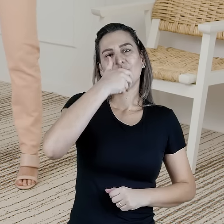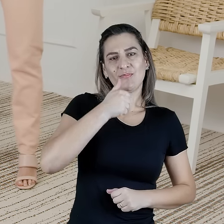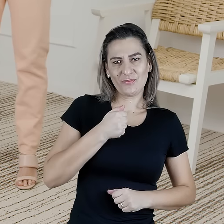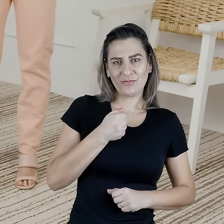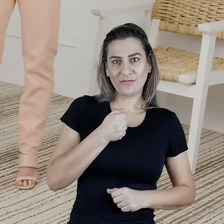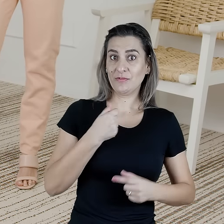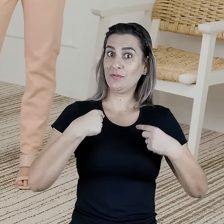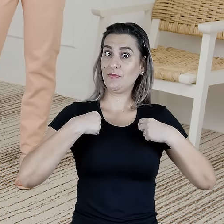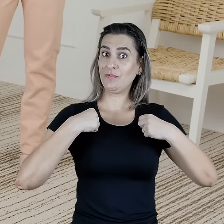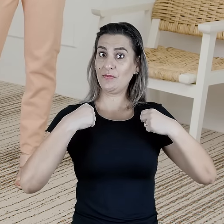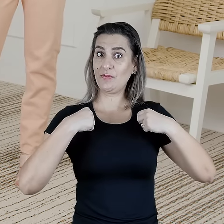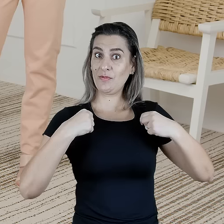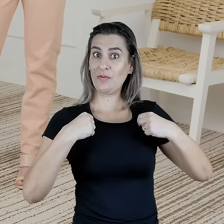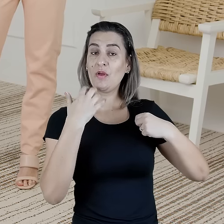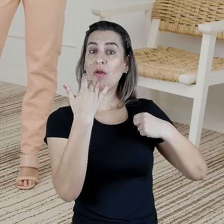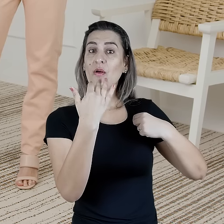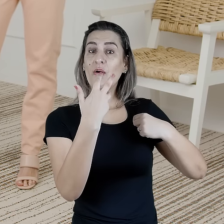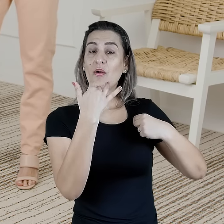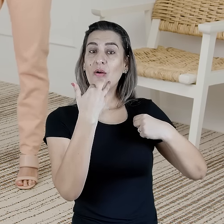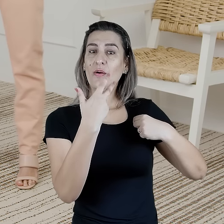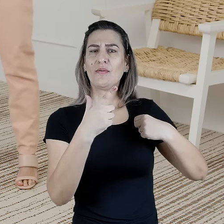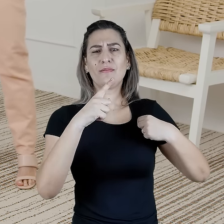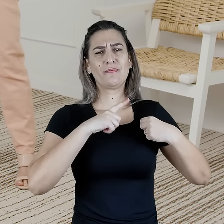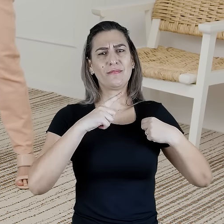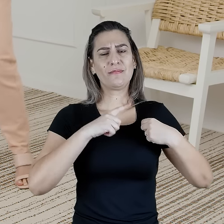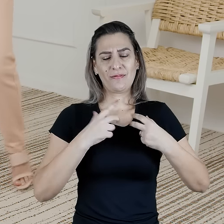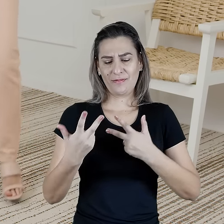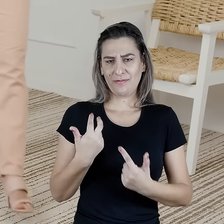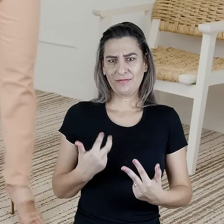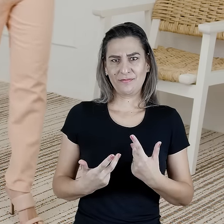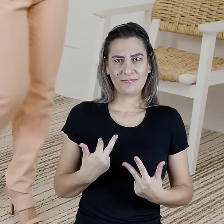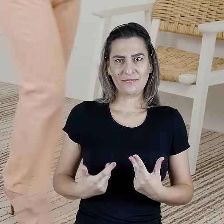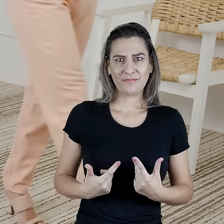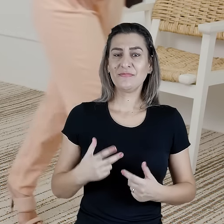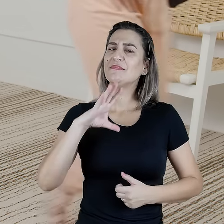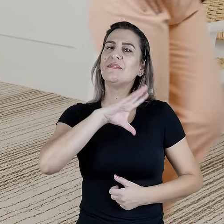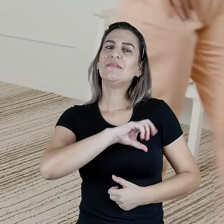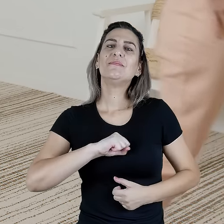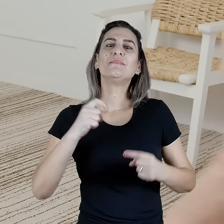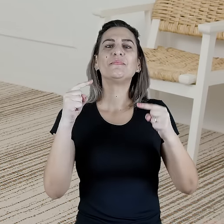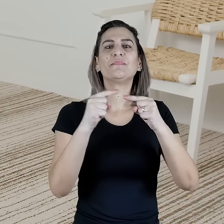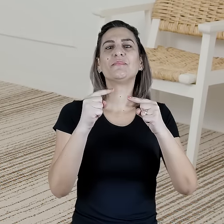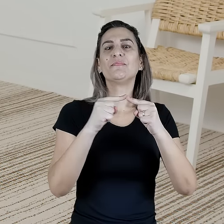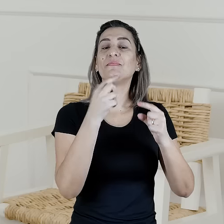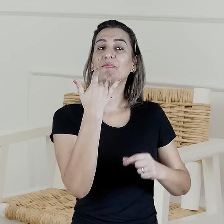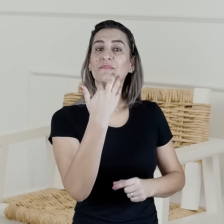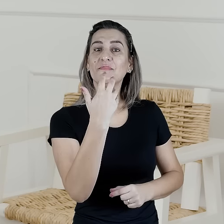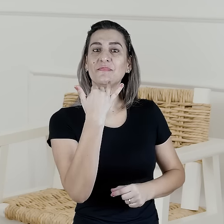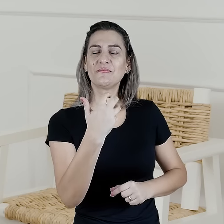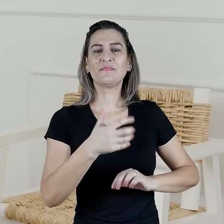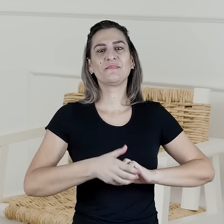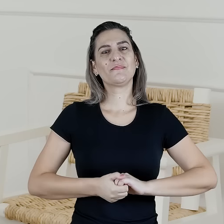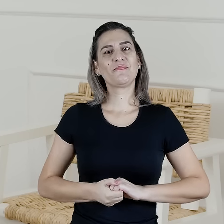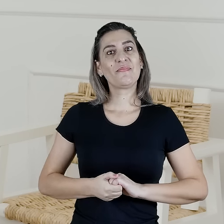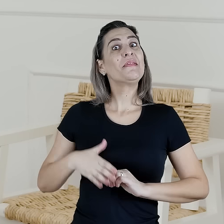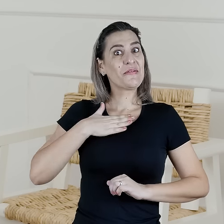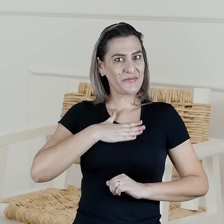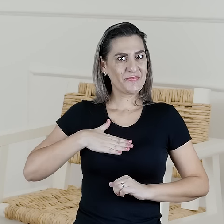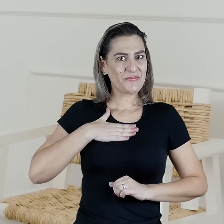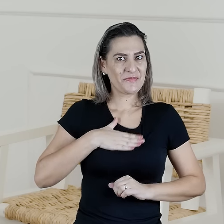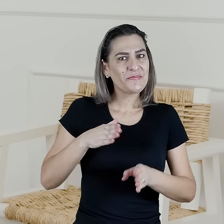harmônico pelo fato de a blusa ter essa cor presente na estampa. Eu amei essa combinação de cores. E aí, curtiu